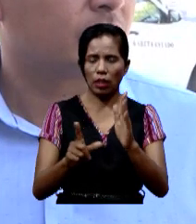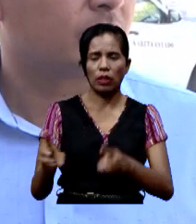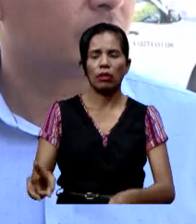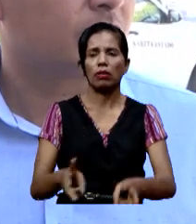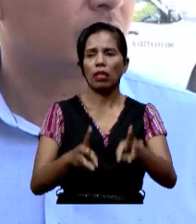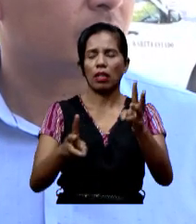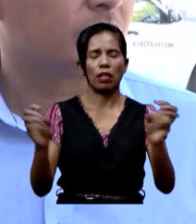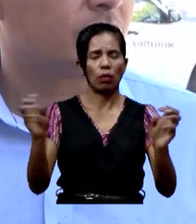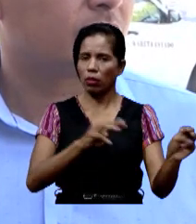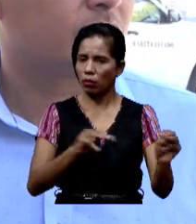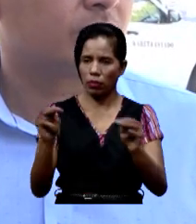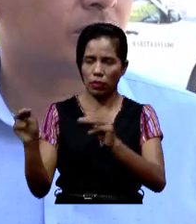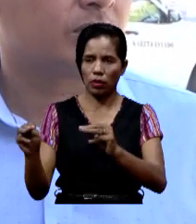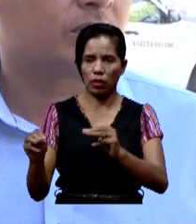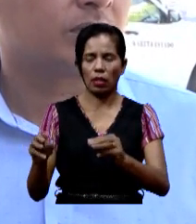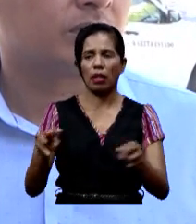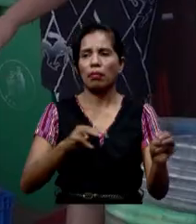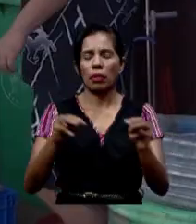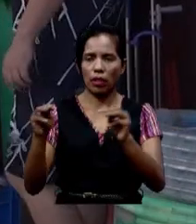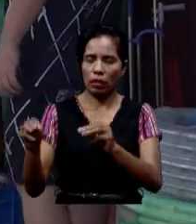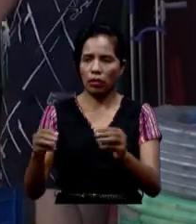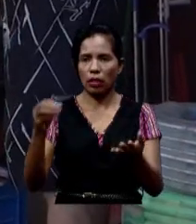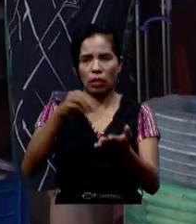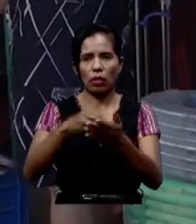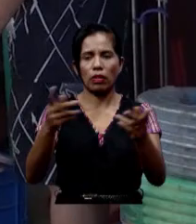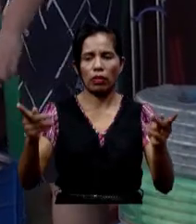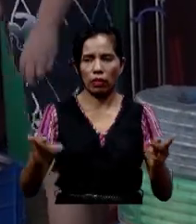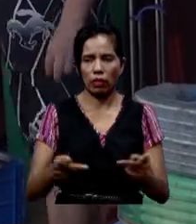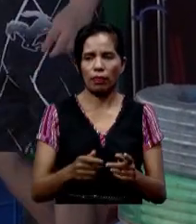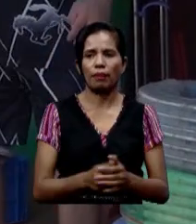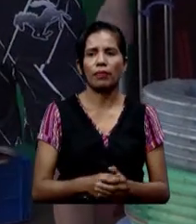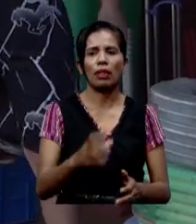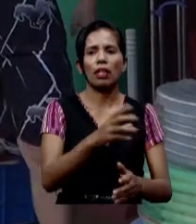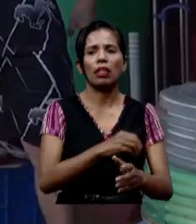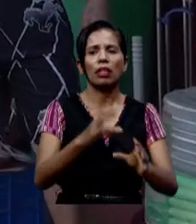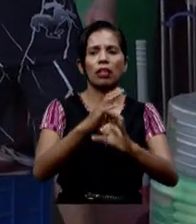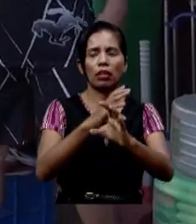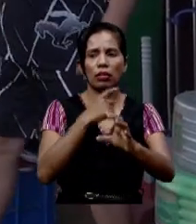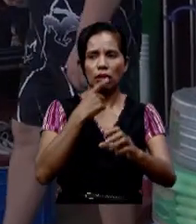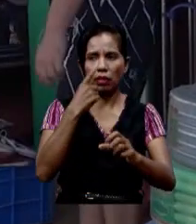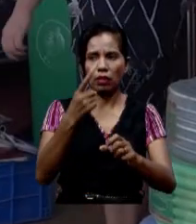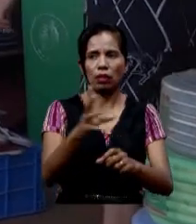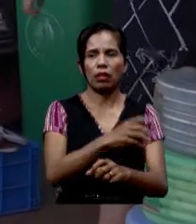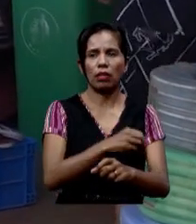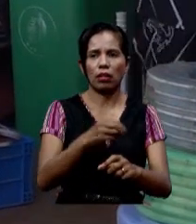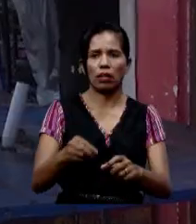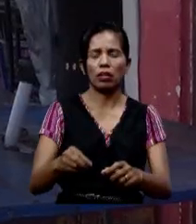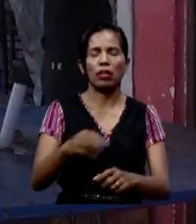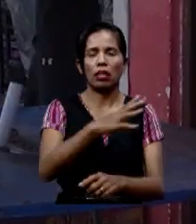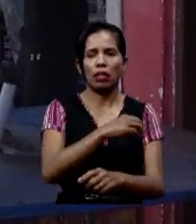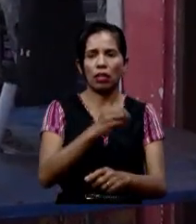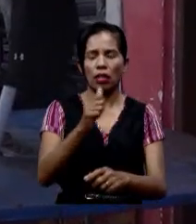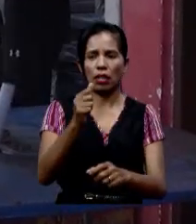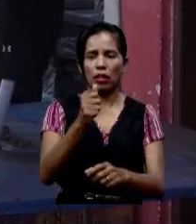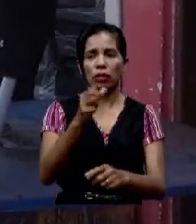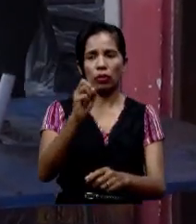muda, está o mercado sem muda para tal renefato. Chefe do Departamento Trânsito e Segurança Rodoviária Nacional, Superintendente